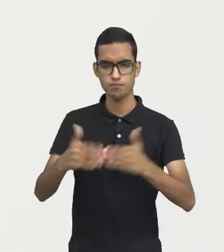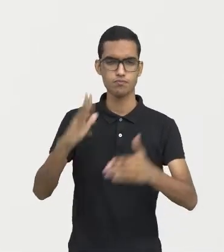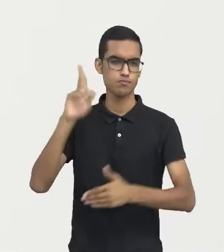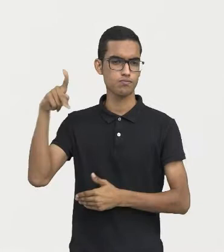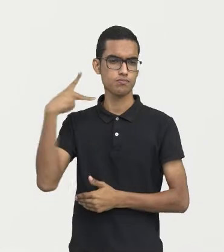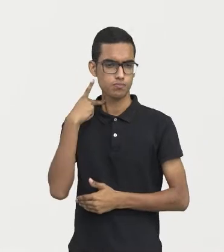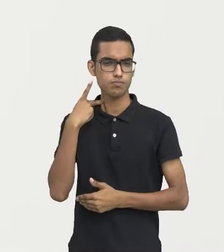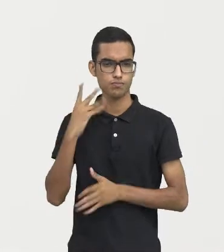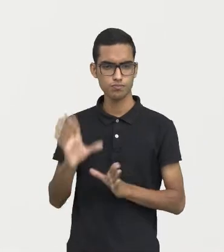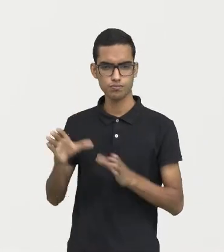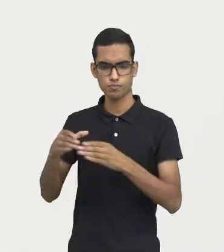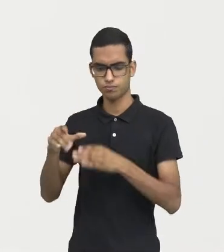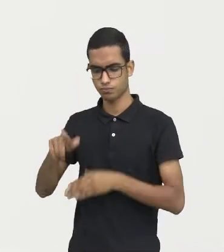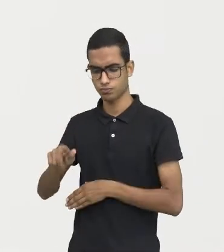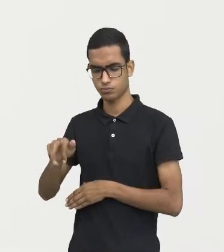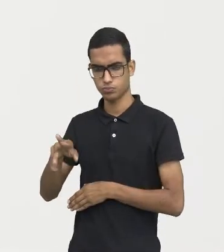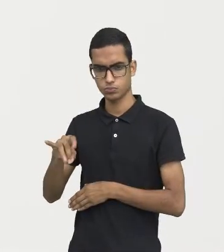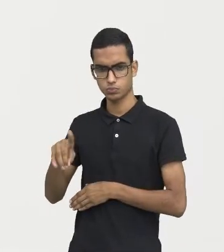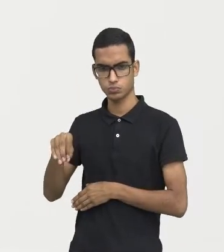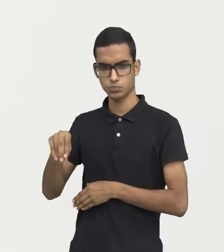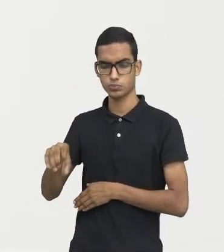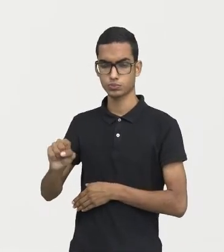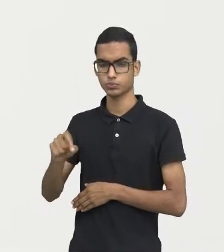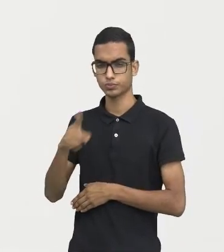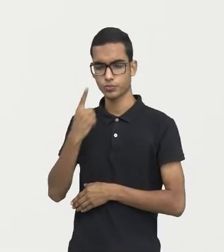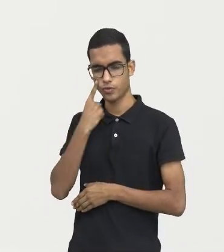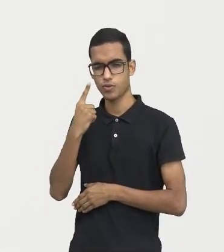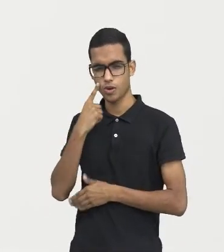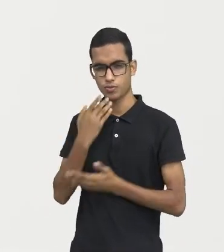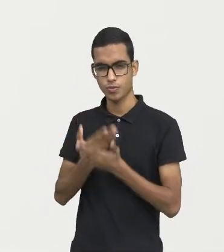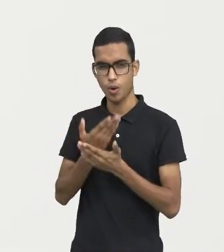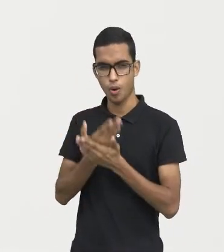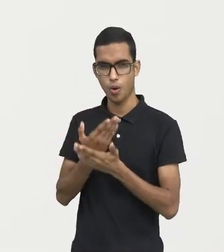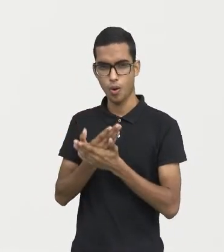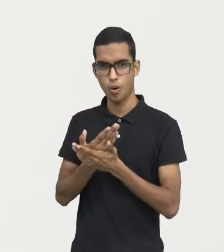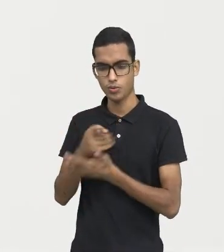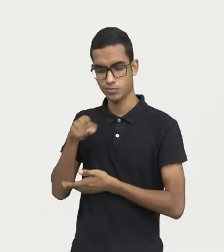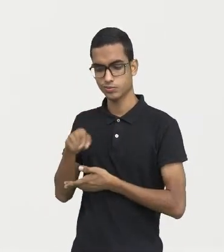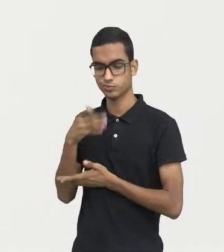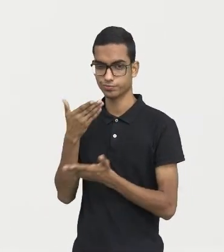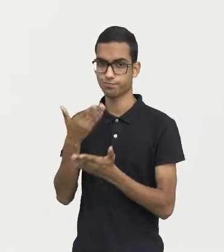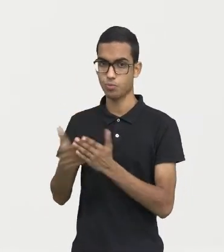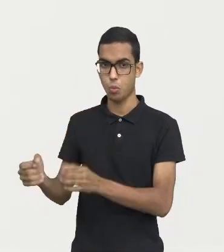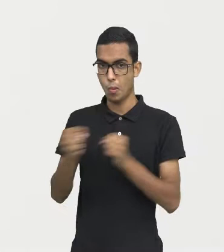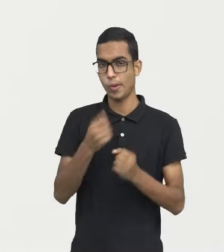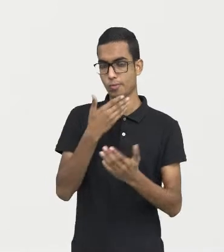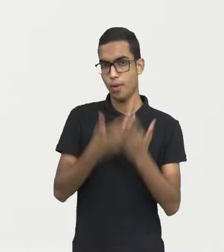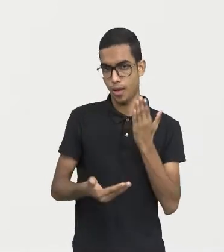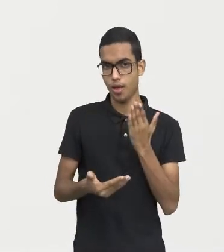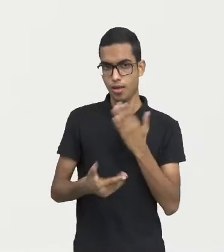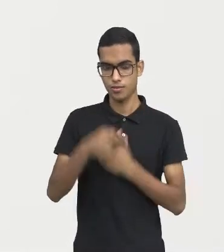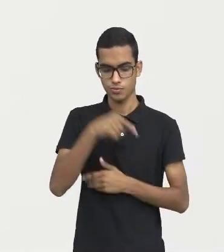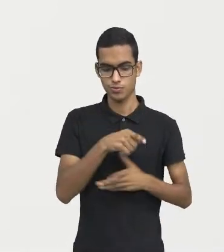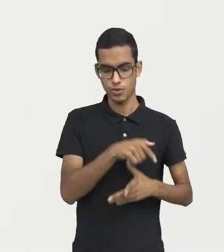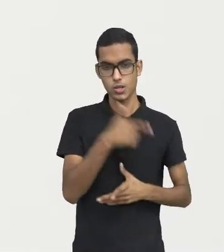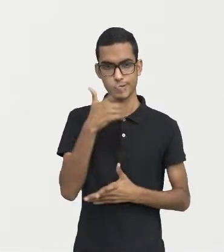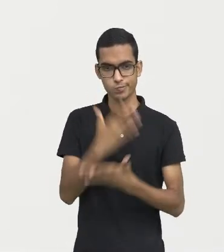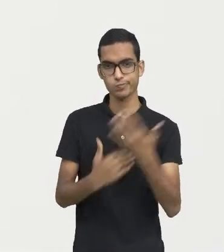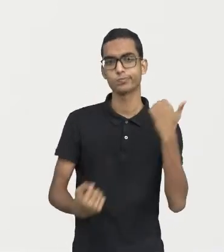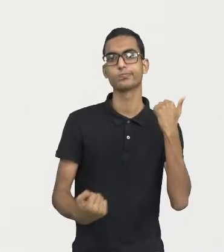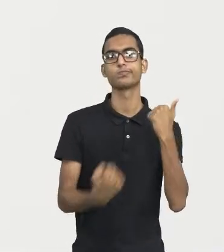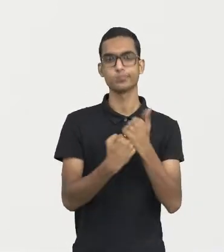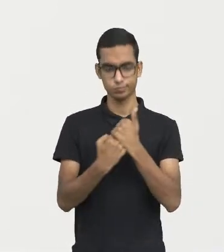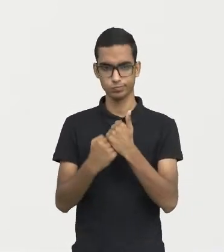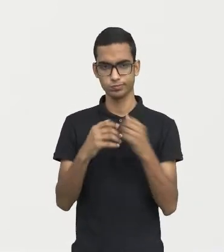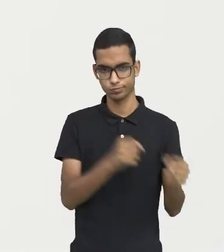dos girondinos. A gente viu na aula que os girondinos iriam acabar perdendo esse poder, dando lugar aos jacobinos.